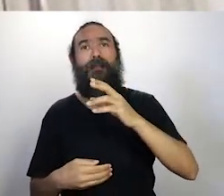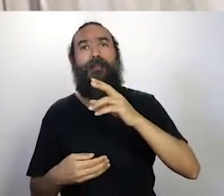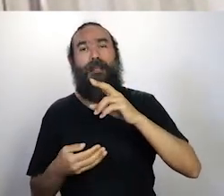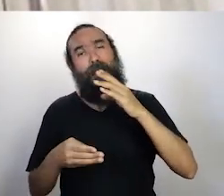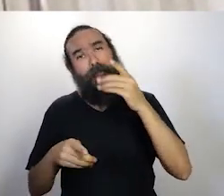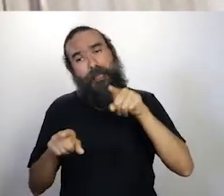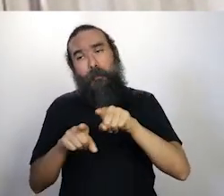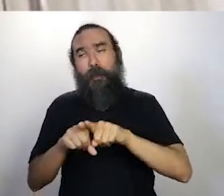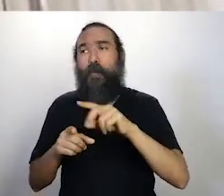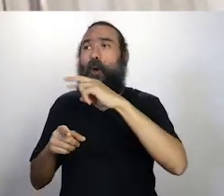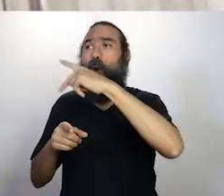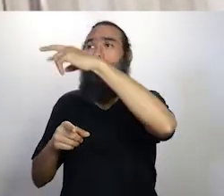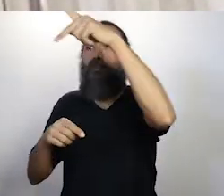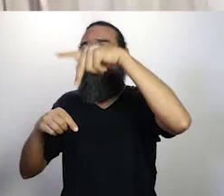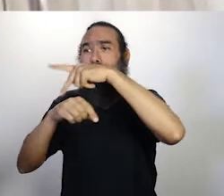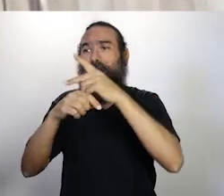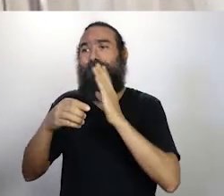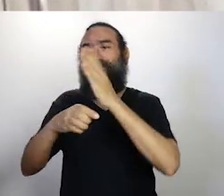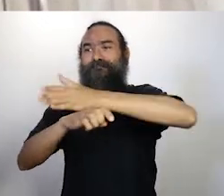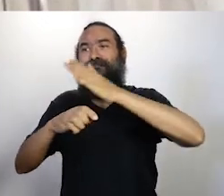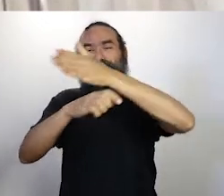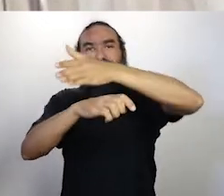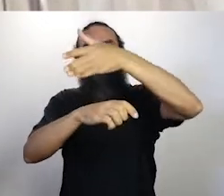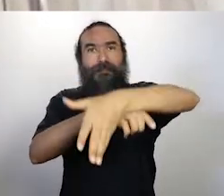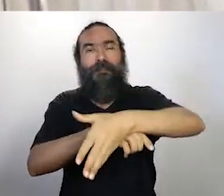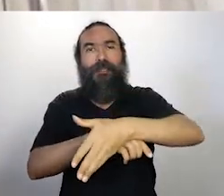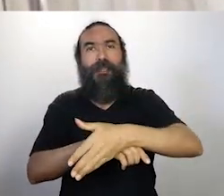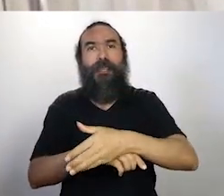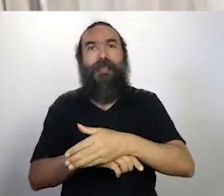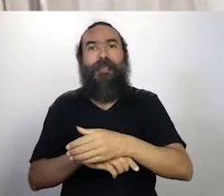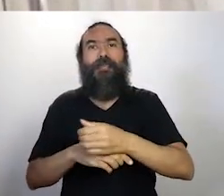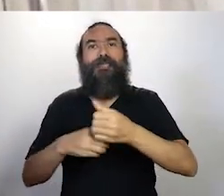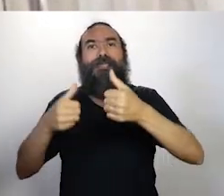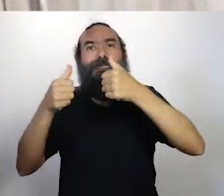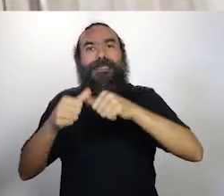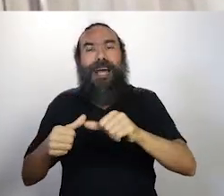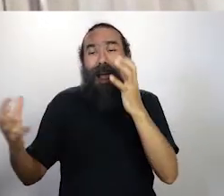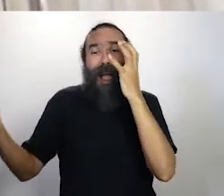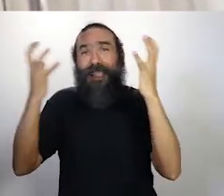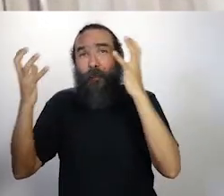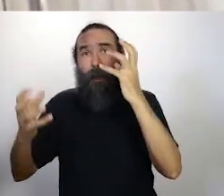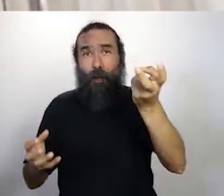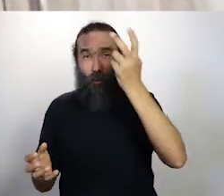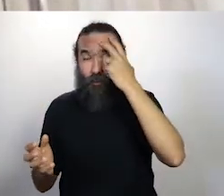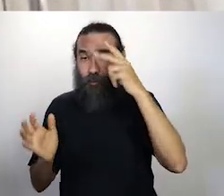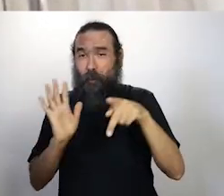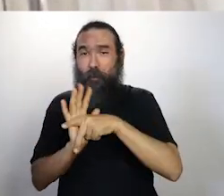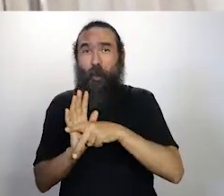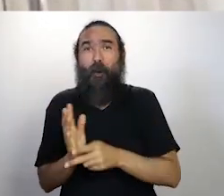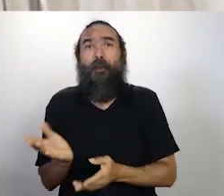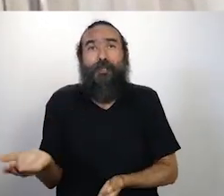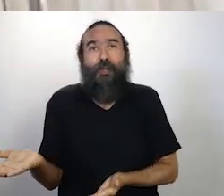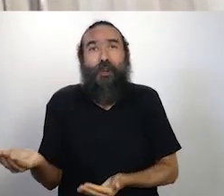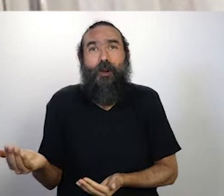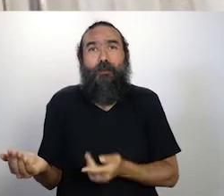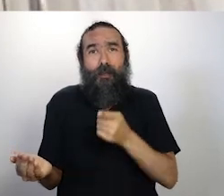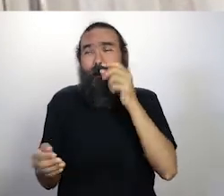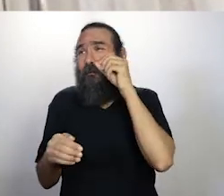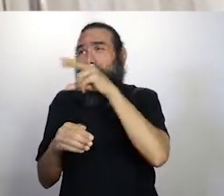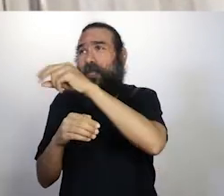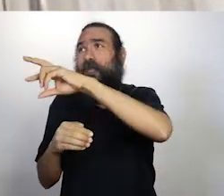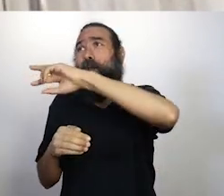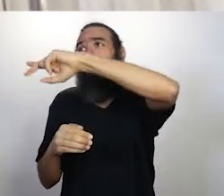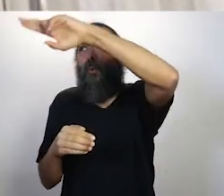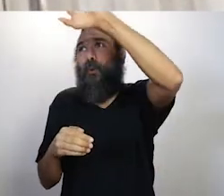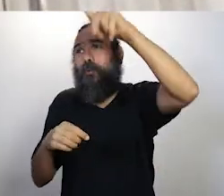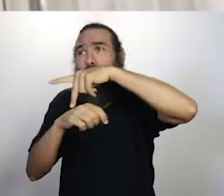sociais, econômicos, na vida de todas as pessoas, em muitos lugares do mundo, e a gente vê isso até hoje, não só no Brasil, né? Então, esse